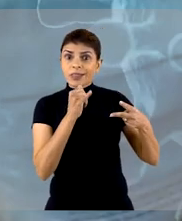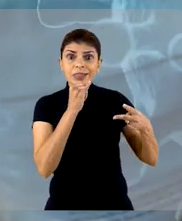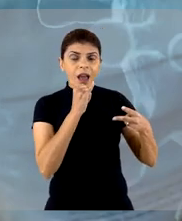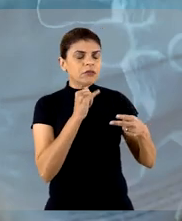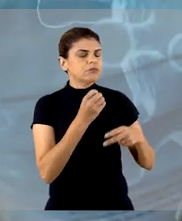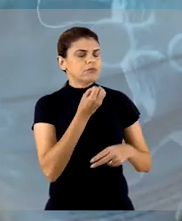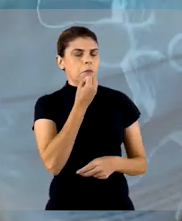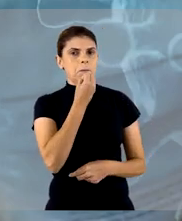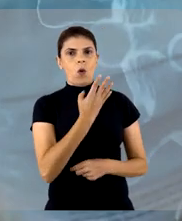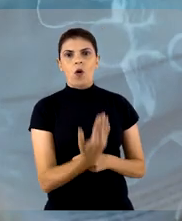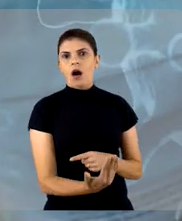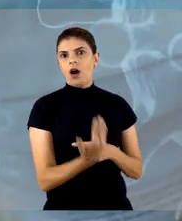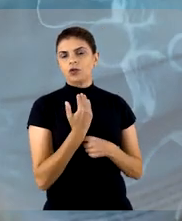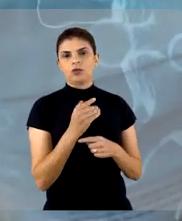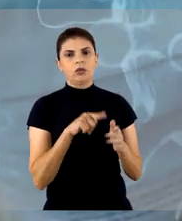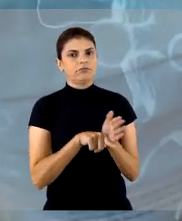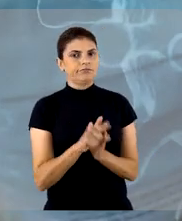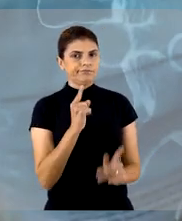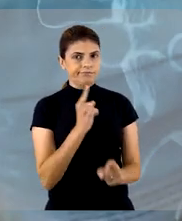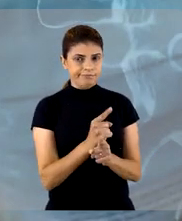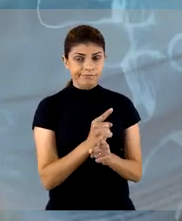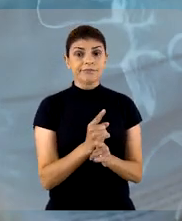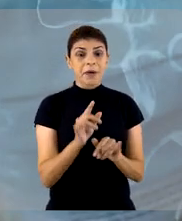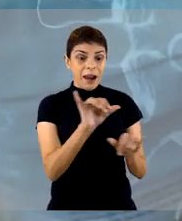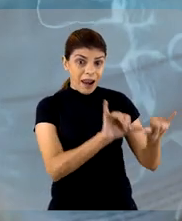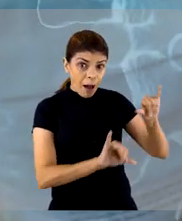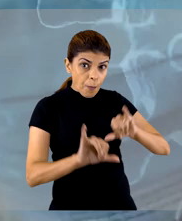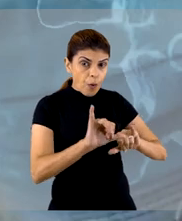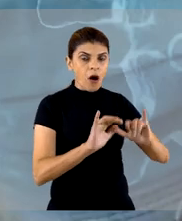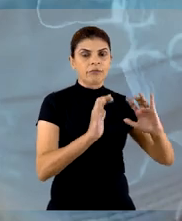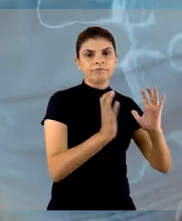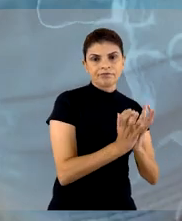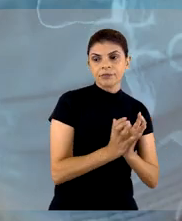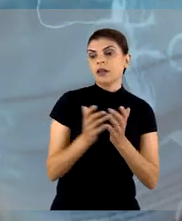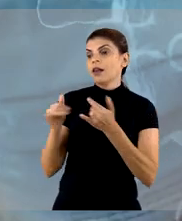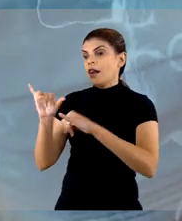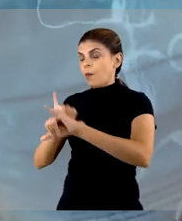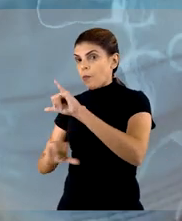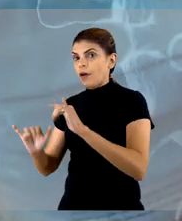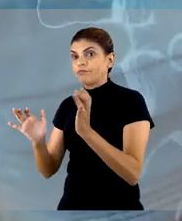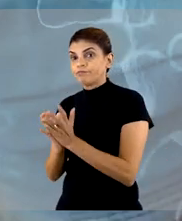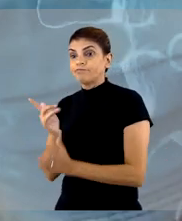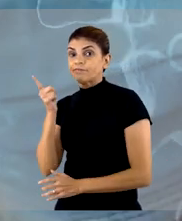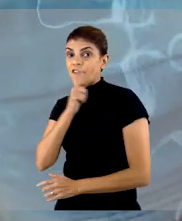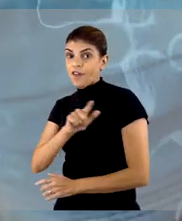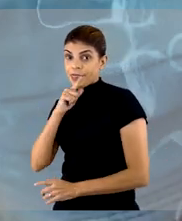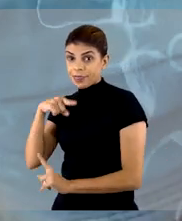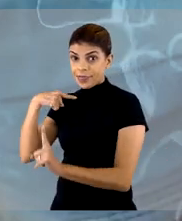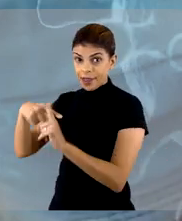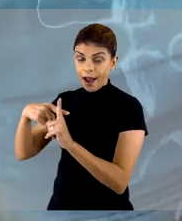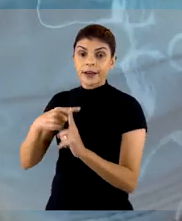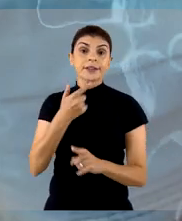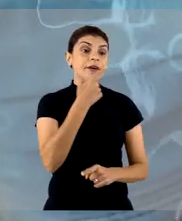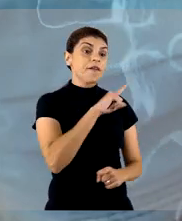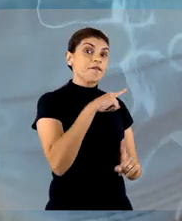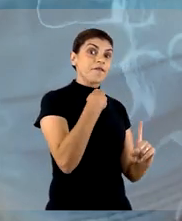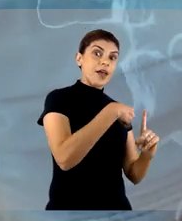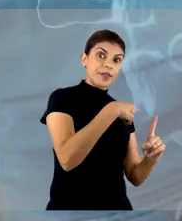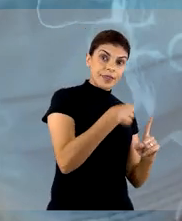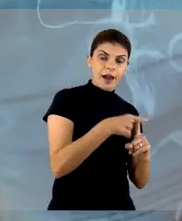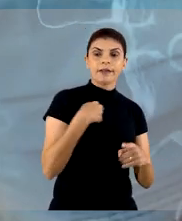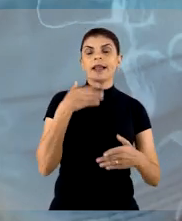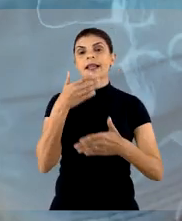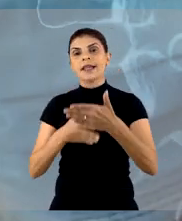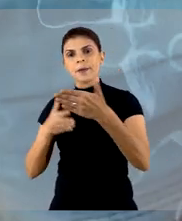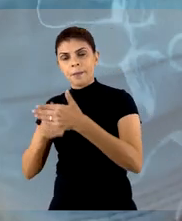para fazer o diagnóstico, só que cada teste laboratorial tem sua vantagem e limitação. Qual é a vantagem